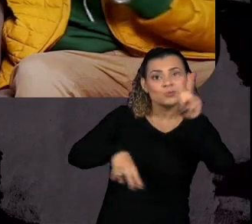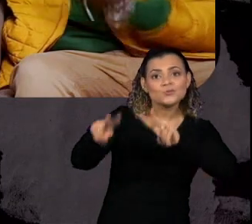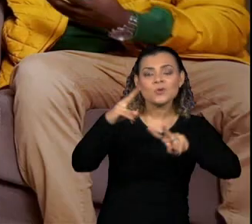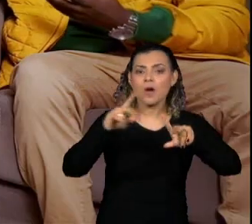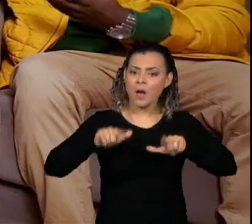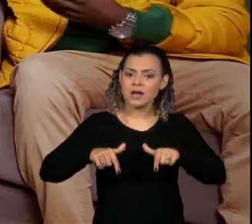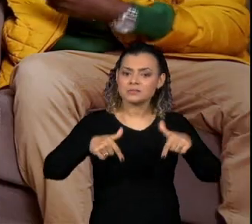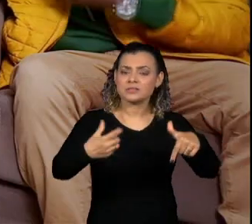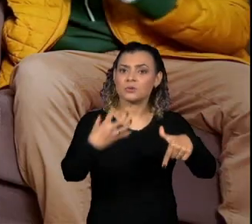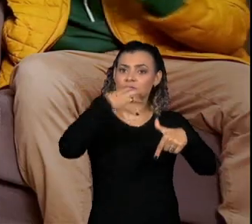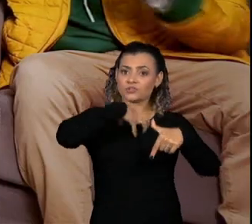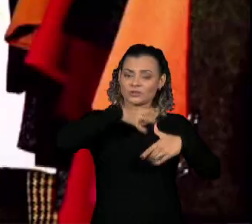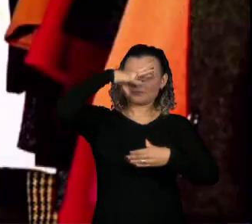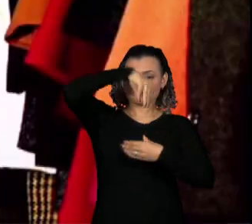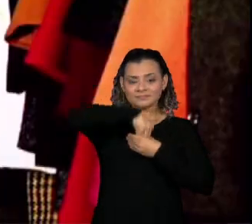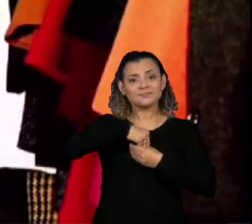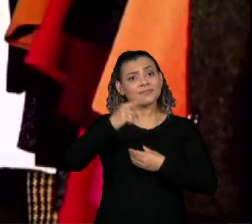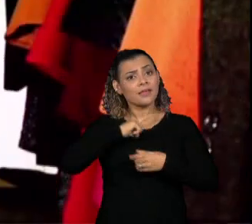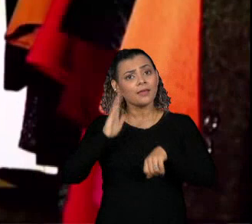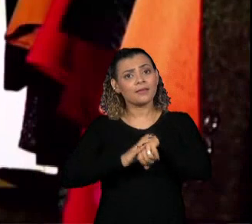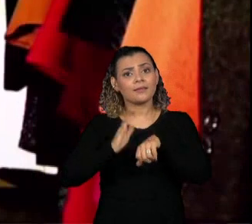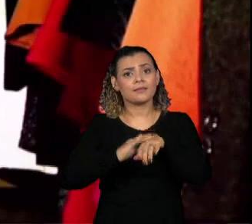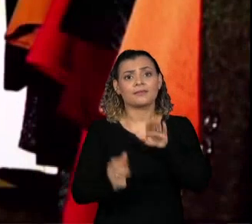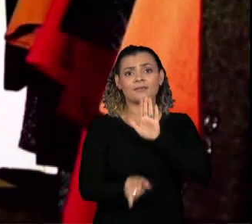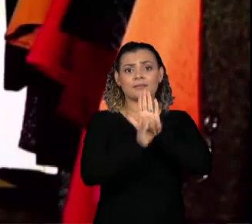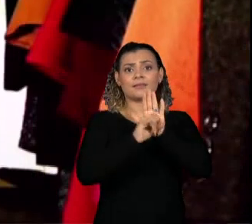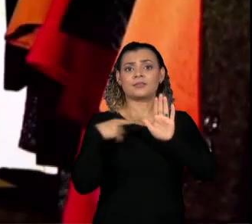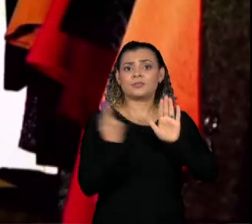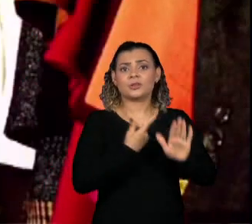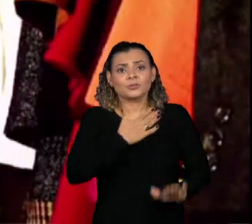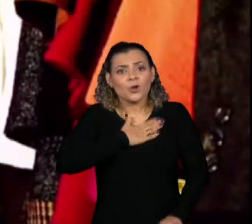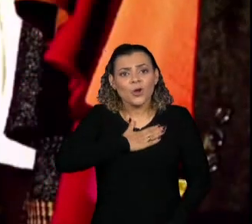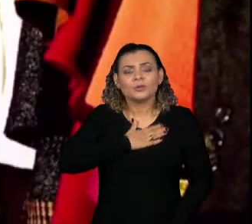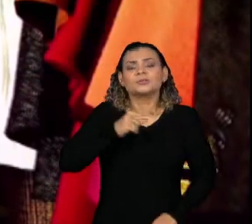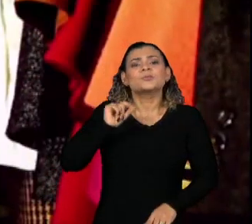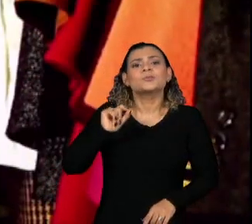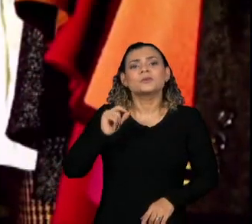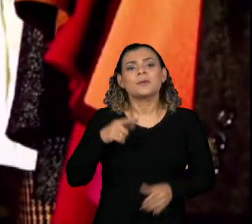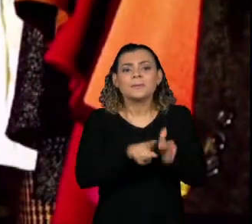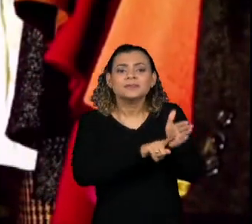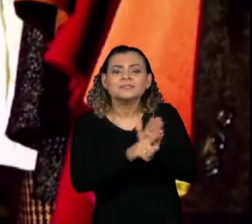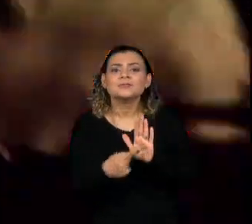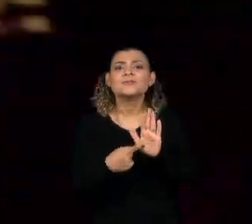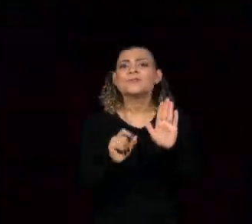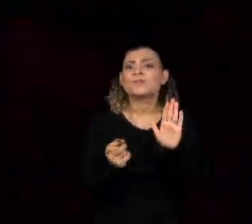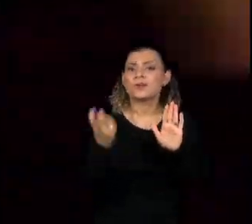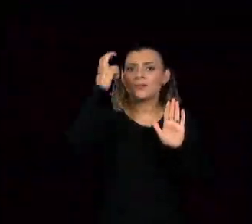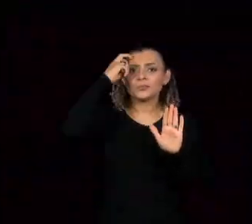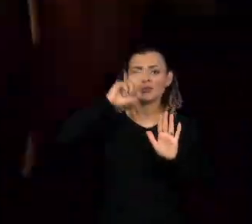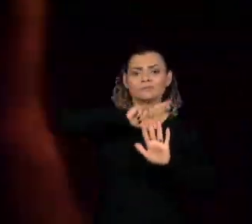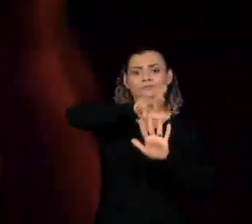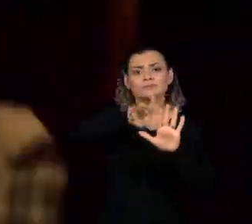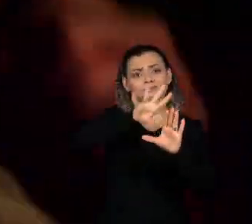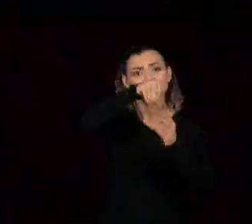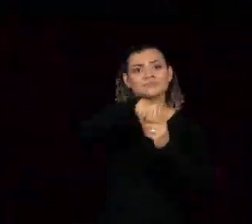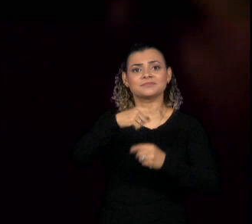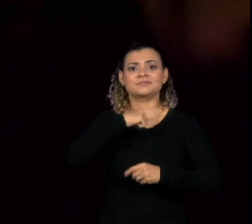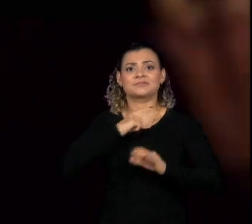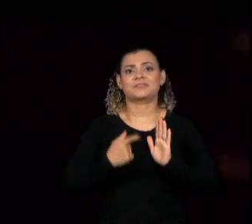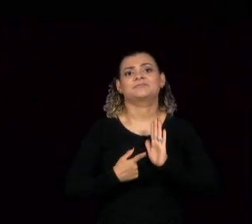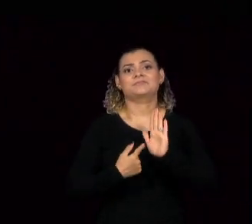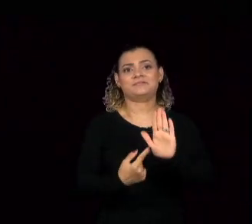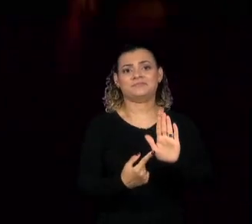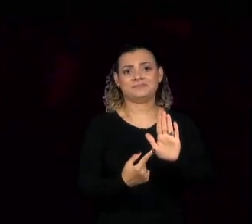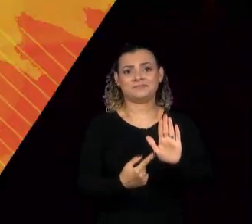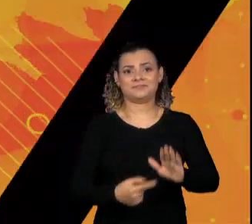fala muito sobre a gente e o que a gente pesquisa, o que a gente gosta, o que a gente faz. Verde e vermelho, pouco custo mais, no estilo